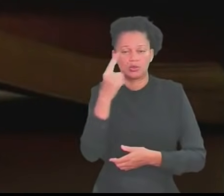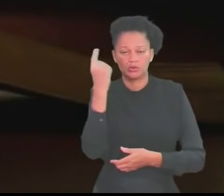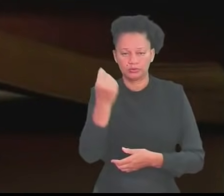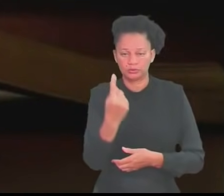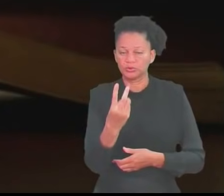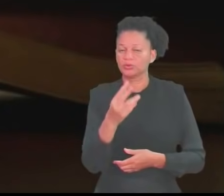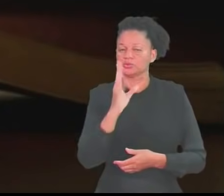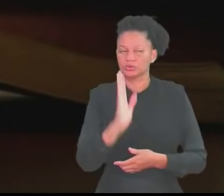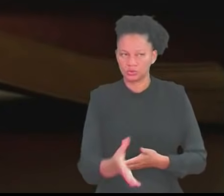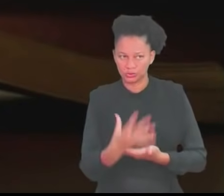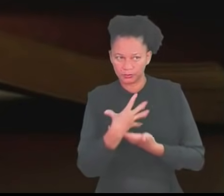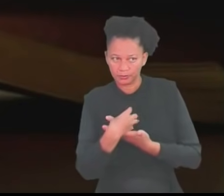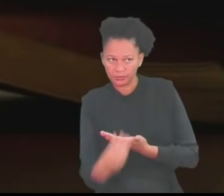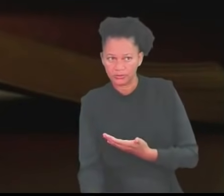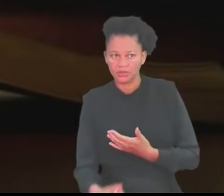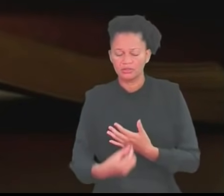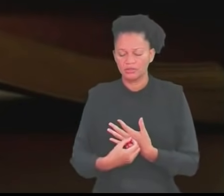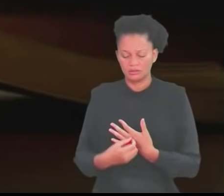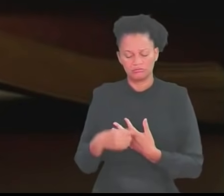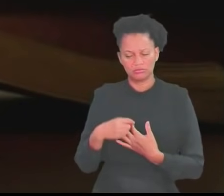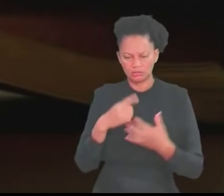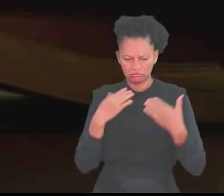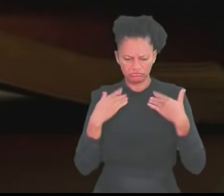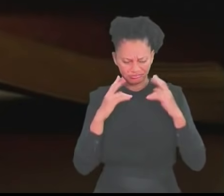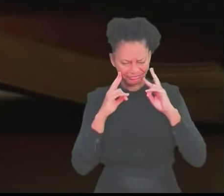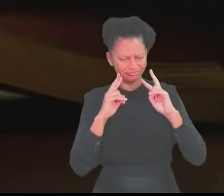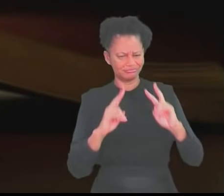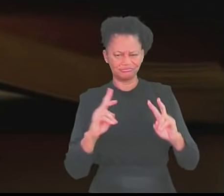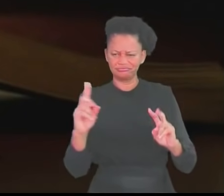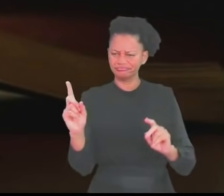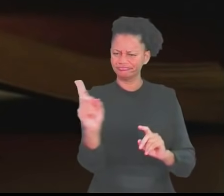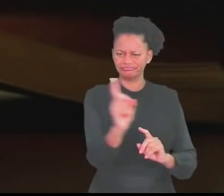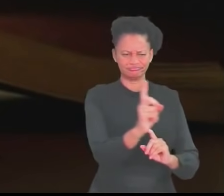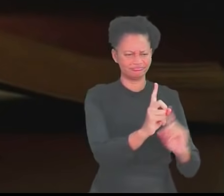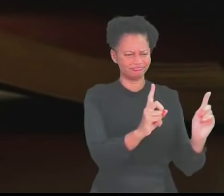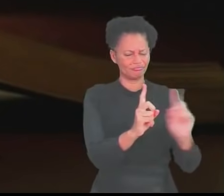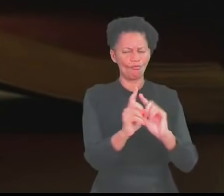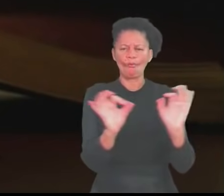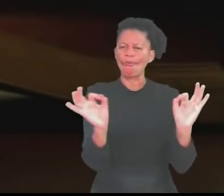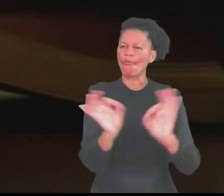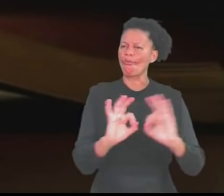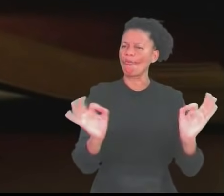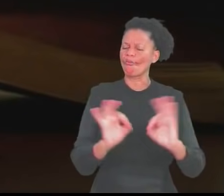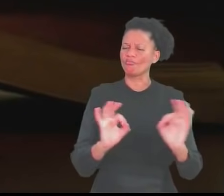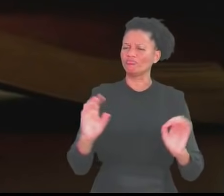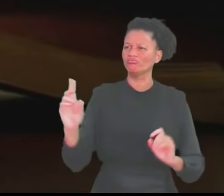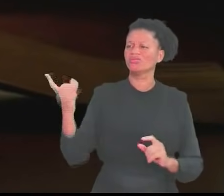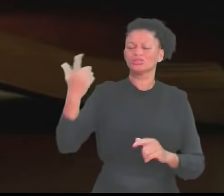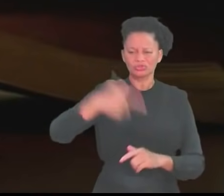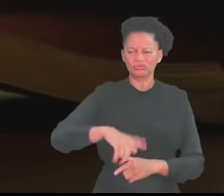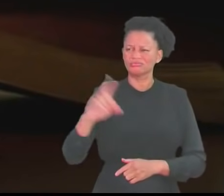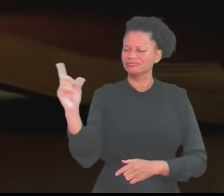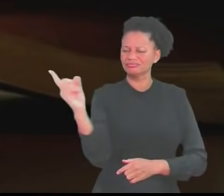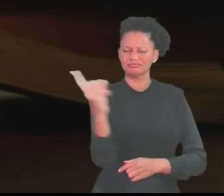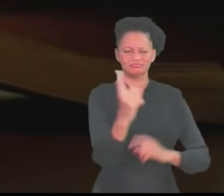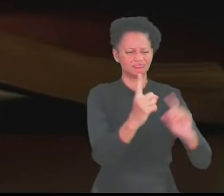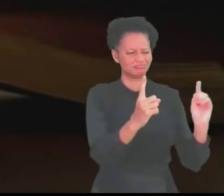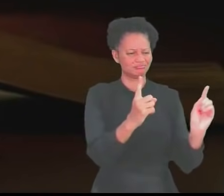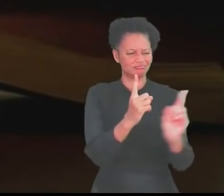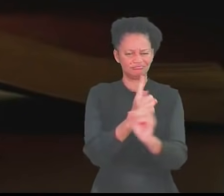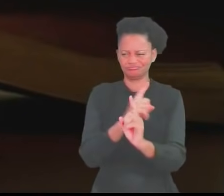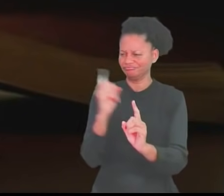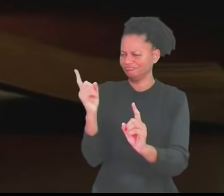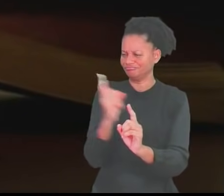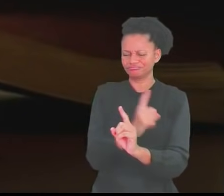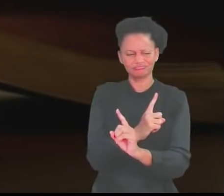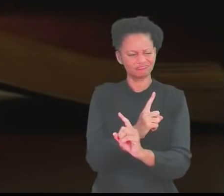Eis que passa diante de mim, e não o vejo. e torna a passar perante mim,